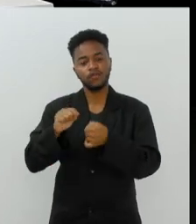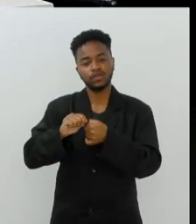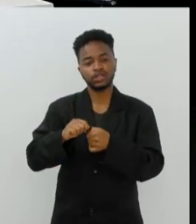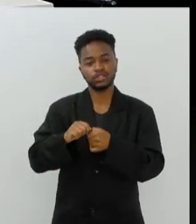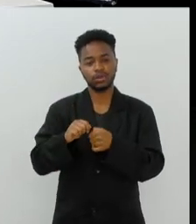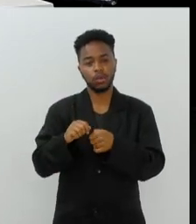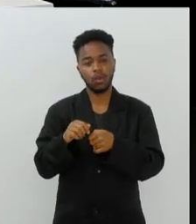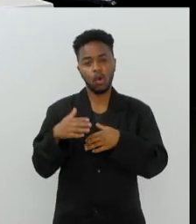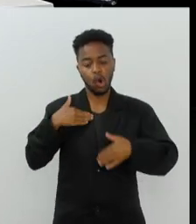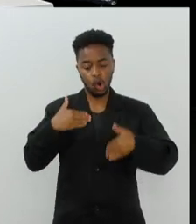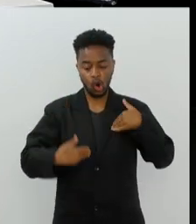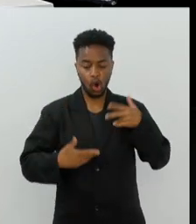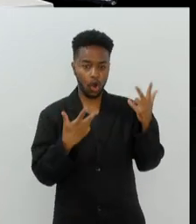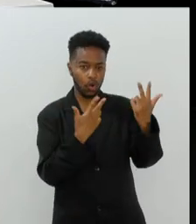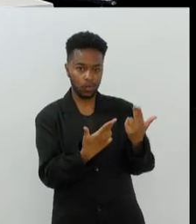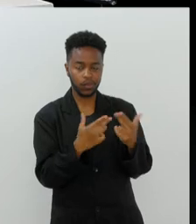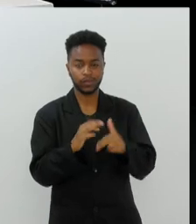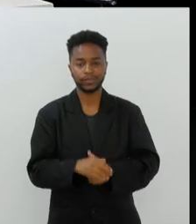banner.